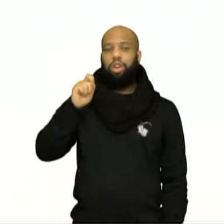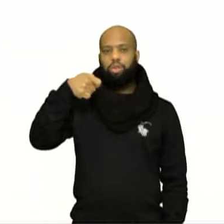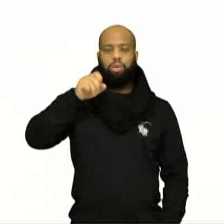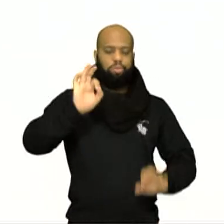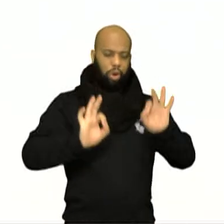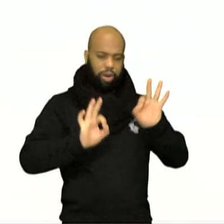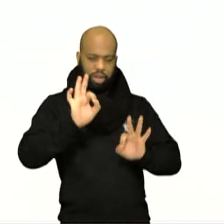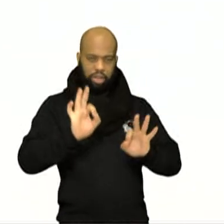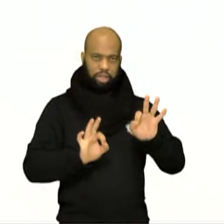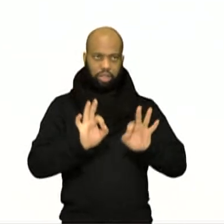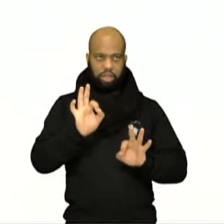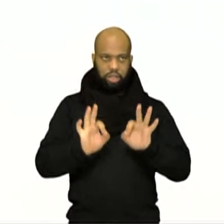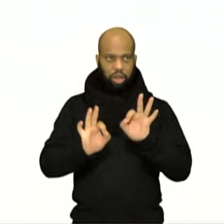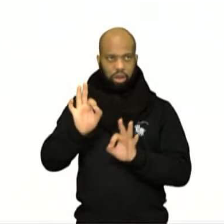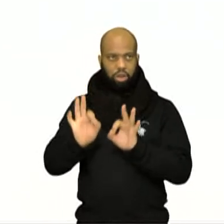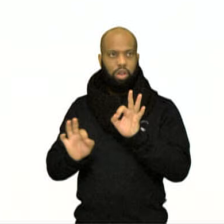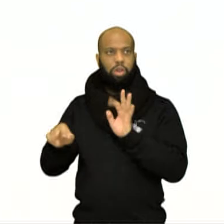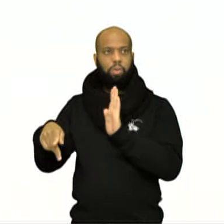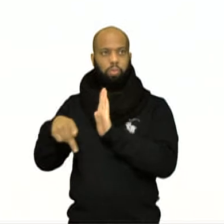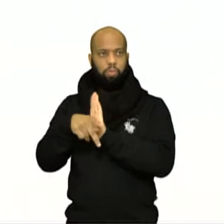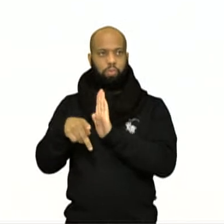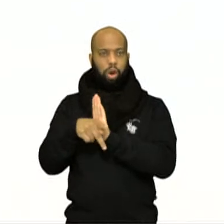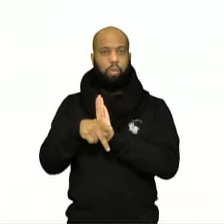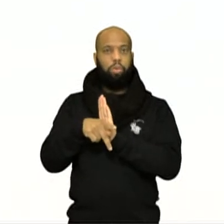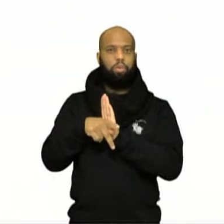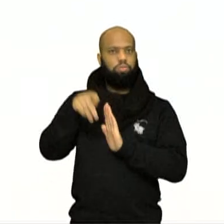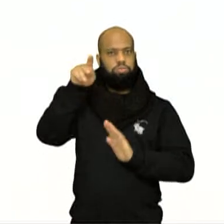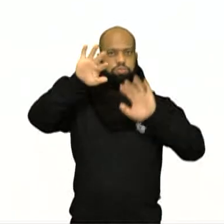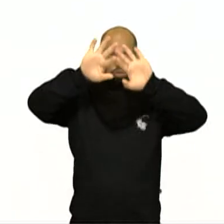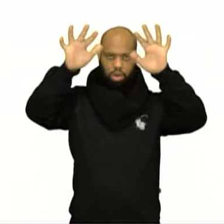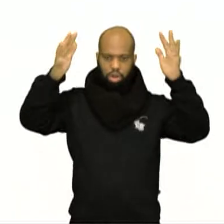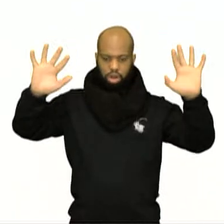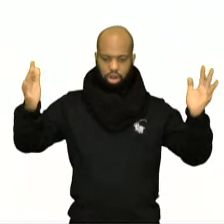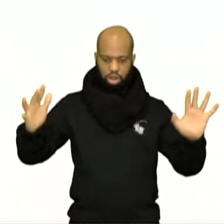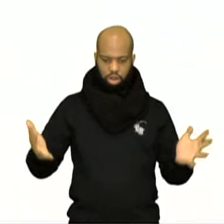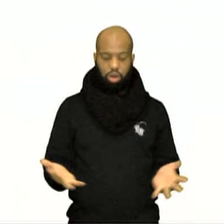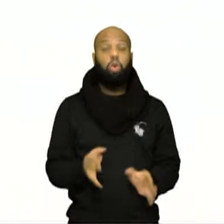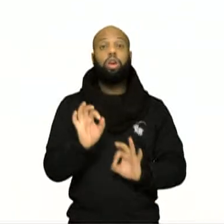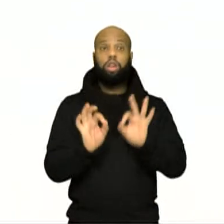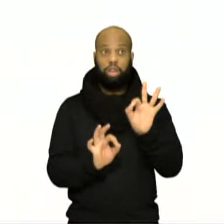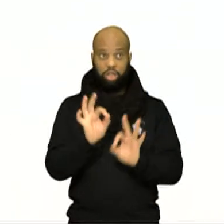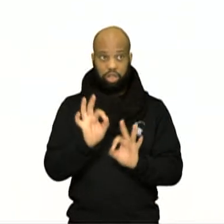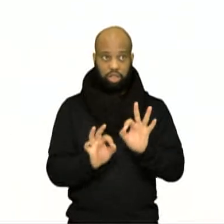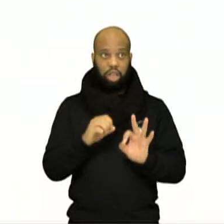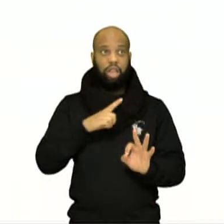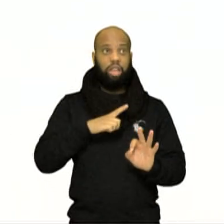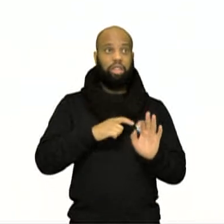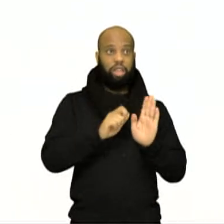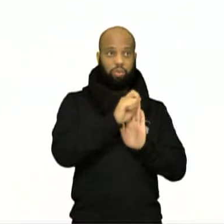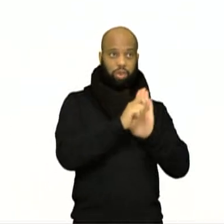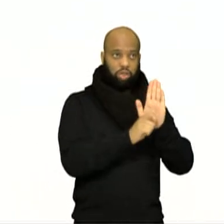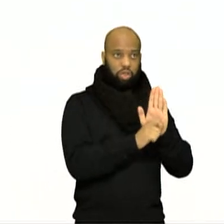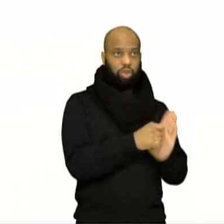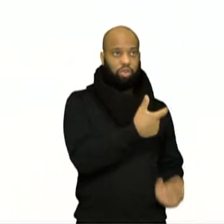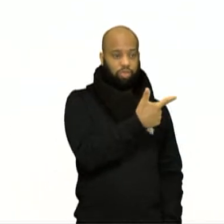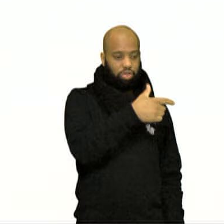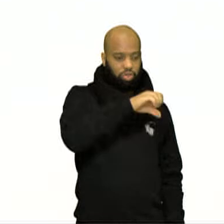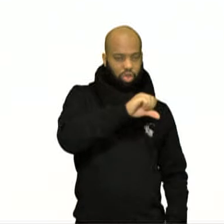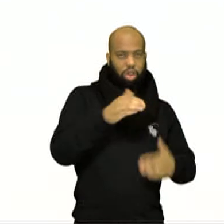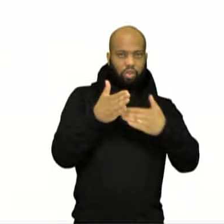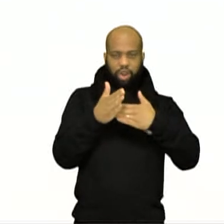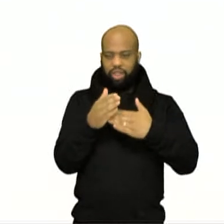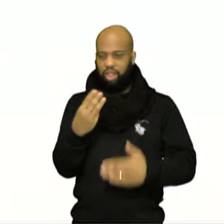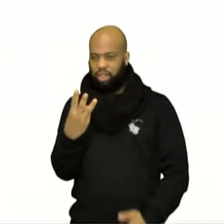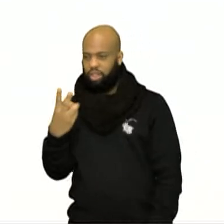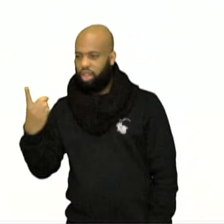né? E dentro desse título 3, dos artigos 29 a 31, vão tratar dos municípios. Vejam essa